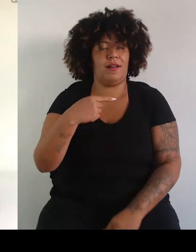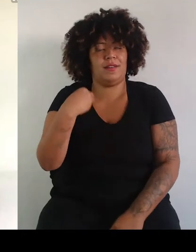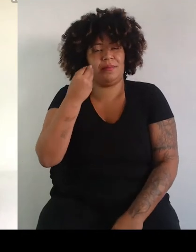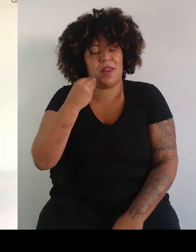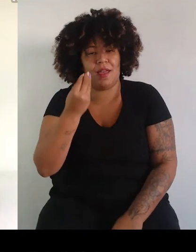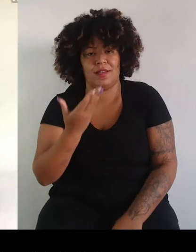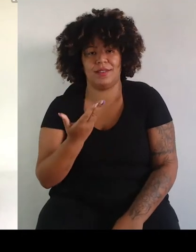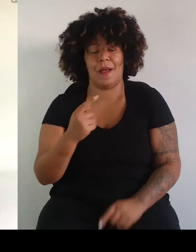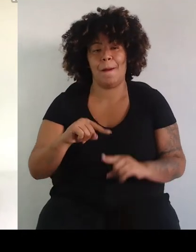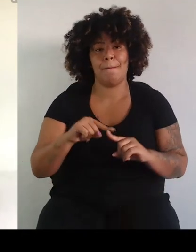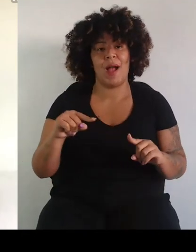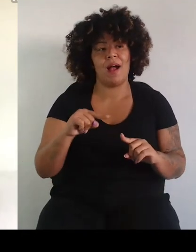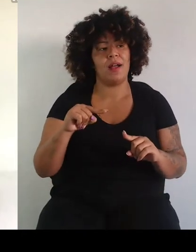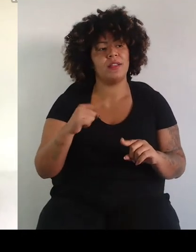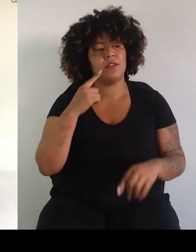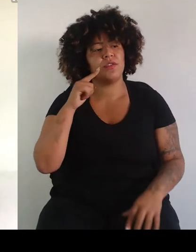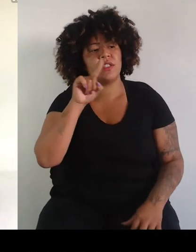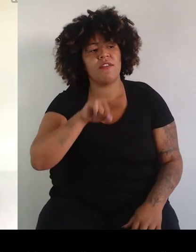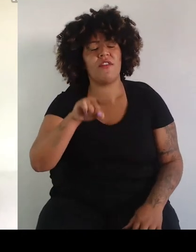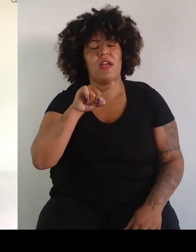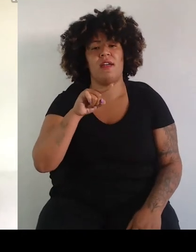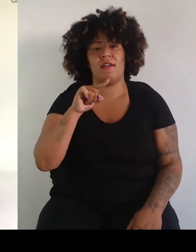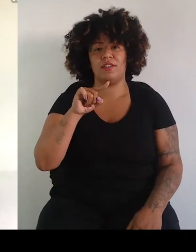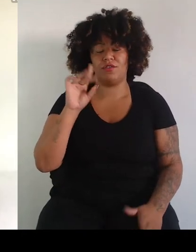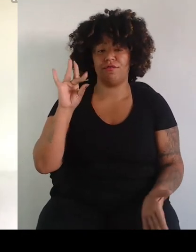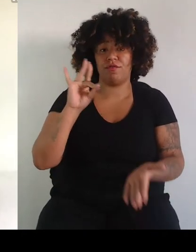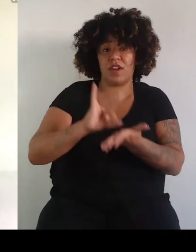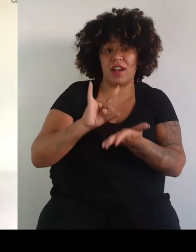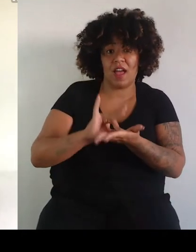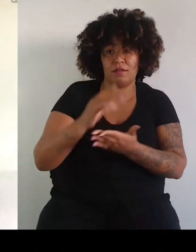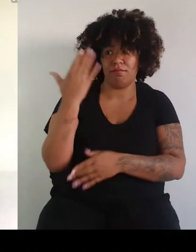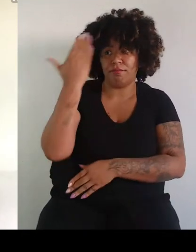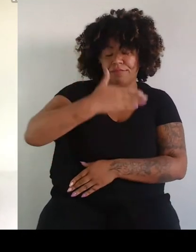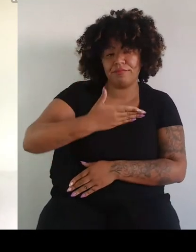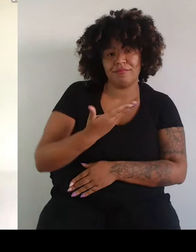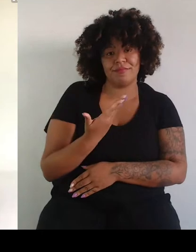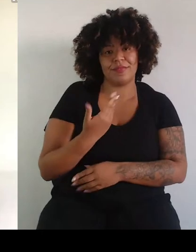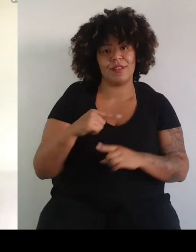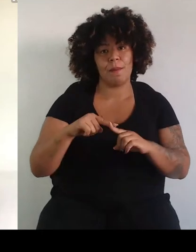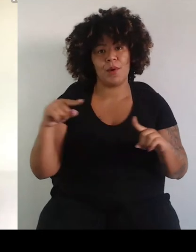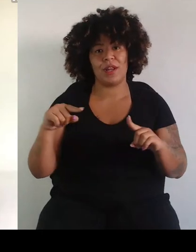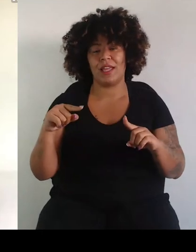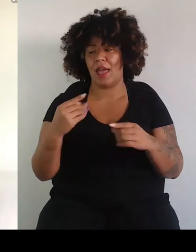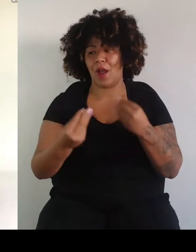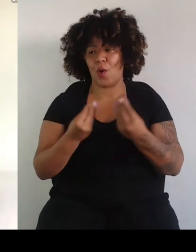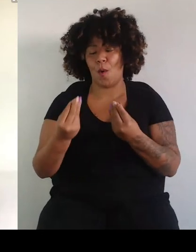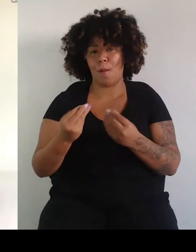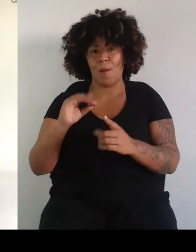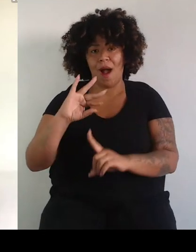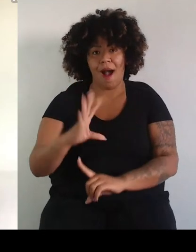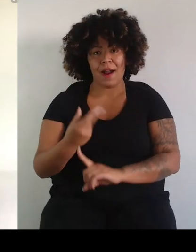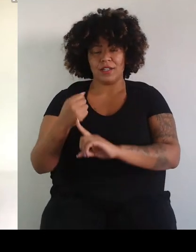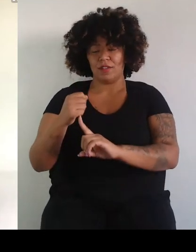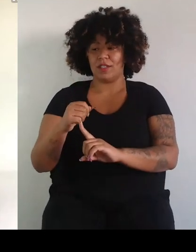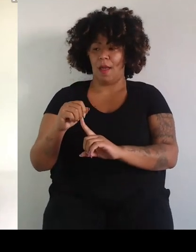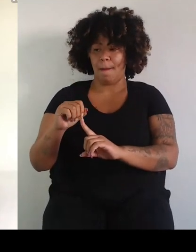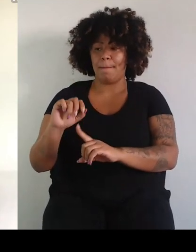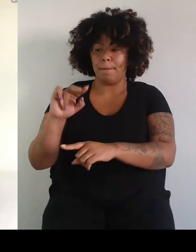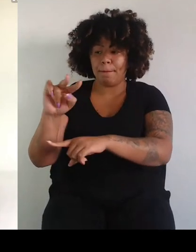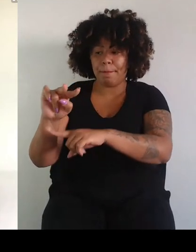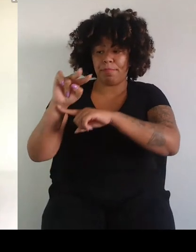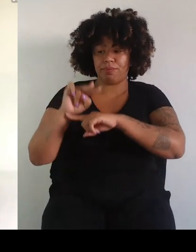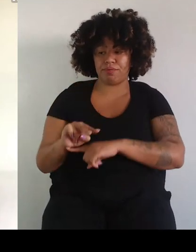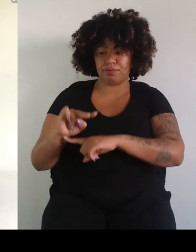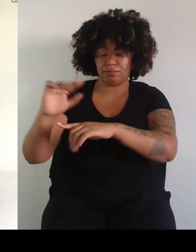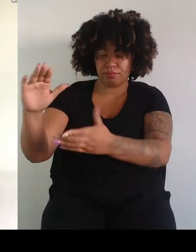vivenciar de testemunhar essa essa esse empréstimo do corpo de bem com a pintura mas sim é